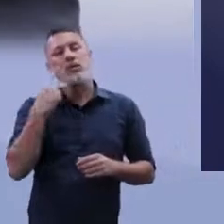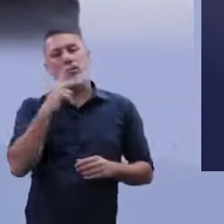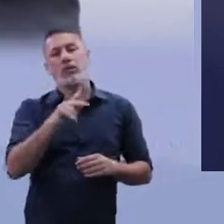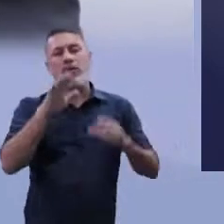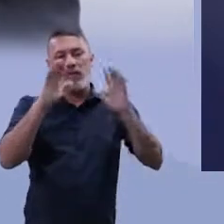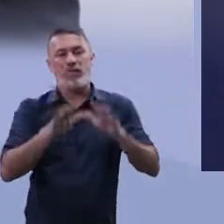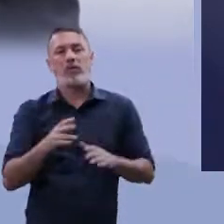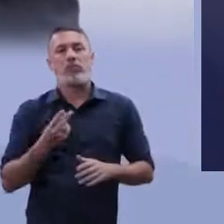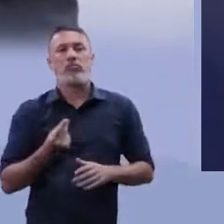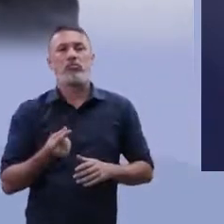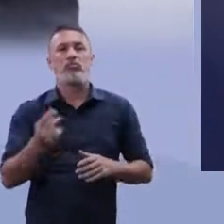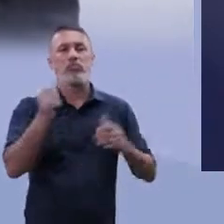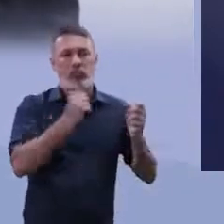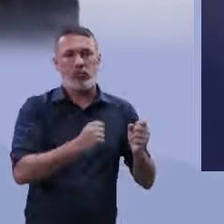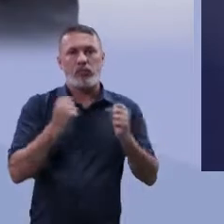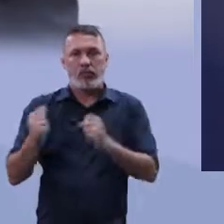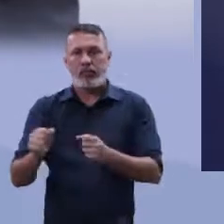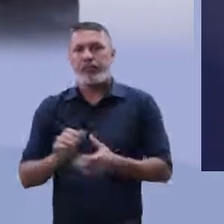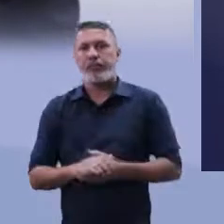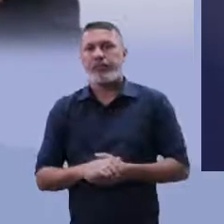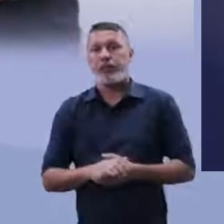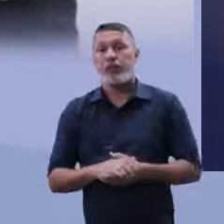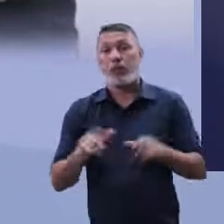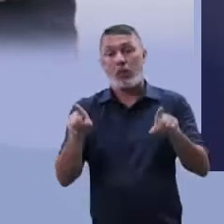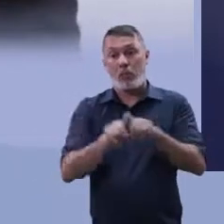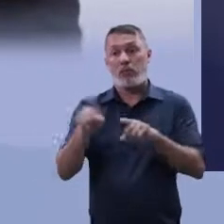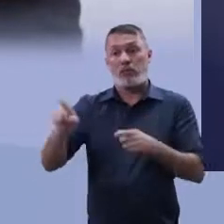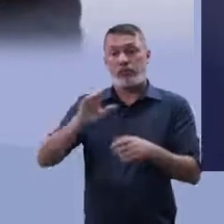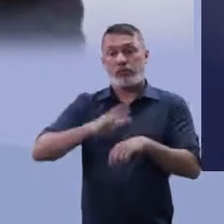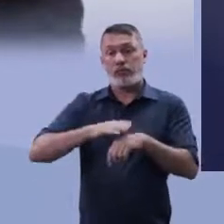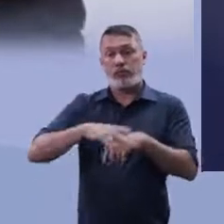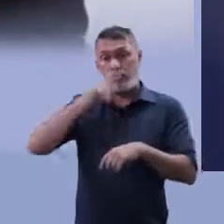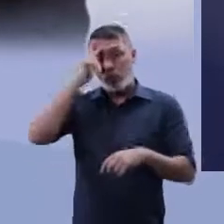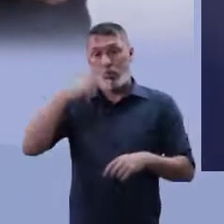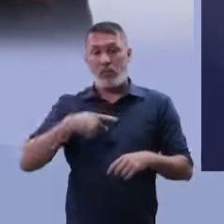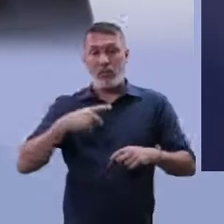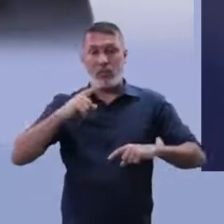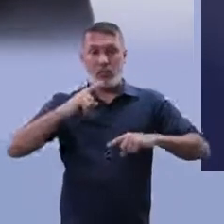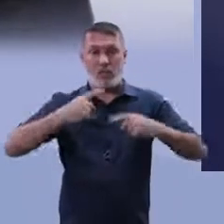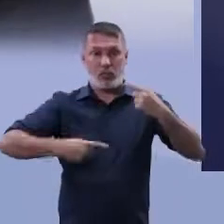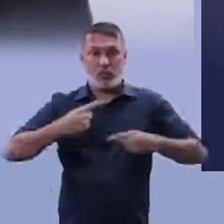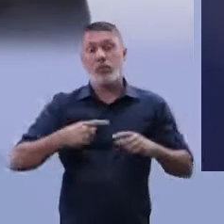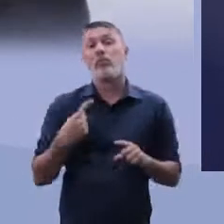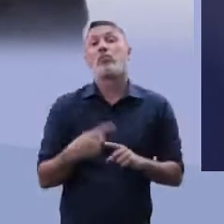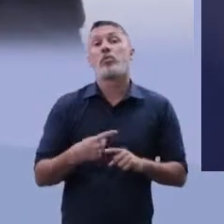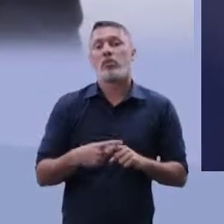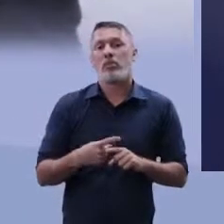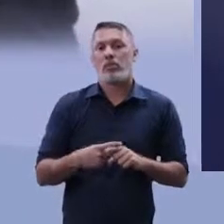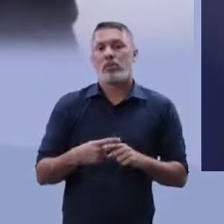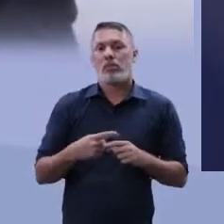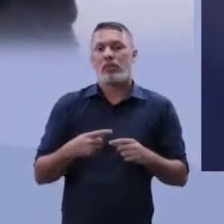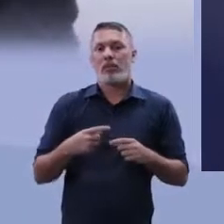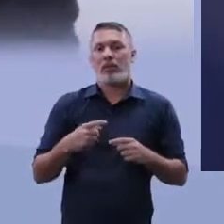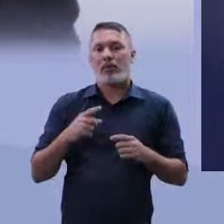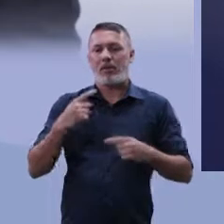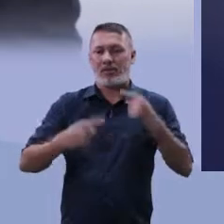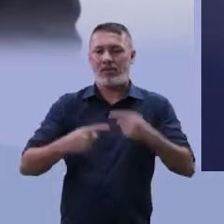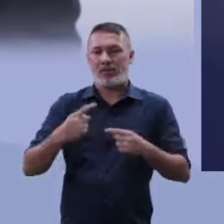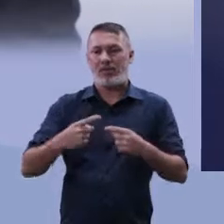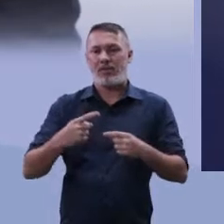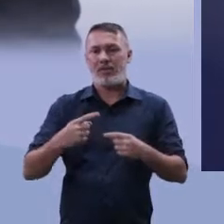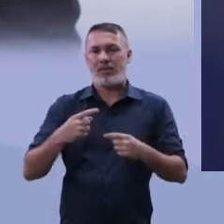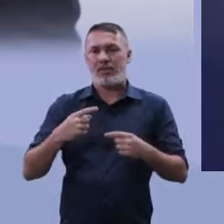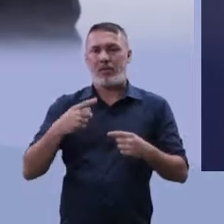felicidade de todos, mas é a manutenção do próprio poder. E ele vai dizer o seguinte: a autonomia da política, por quê? Porque a